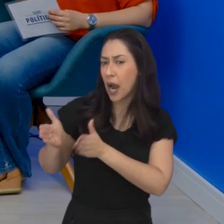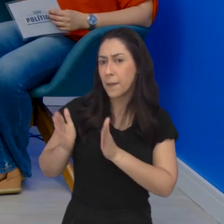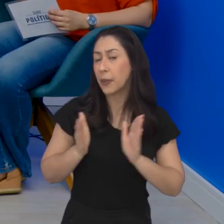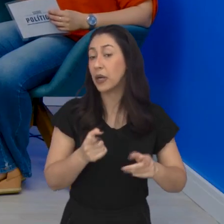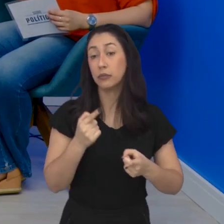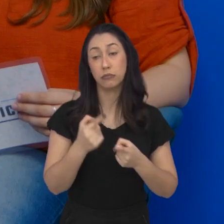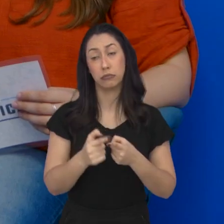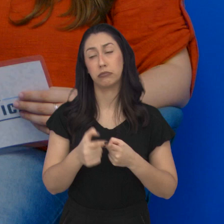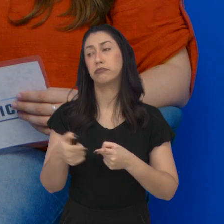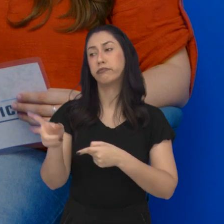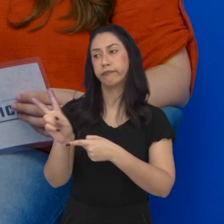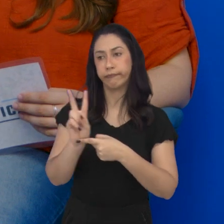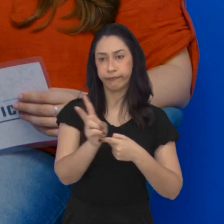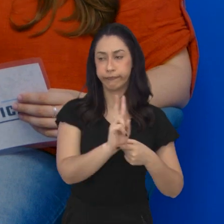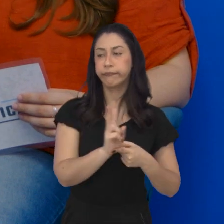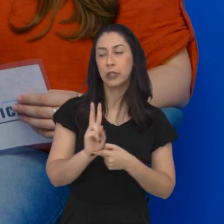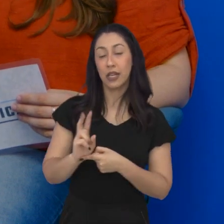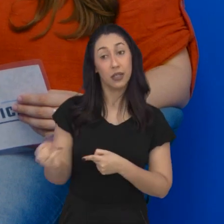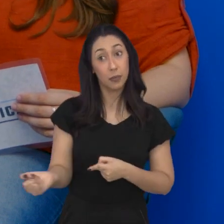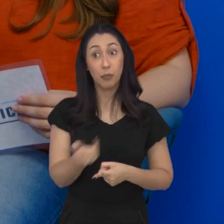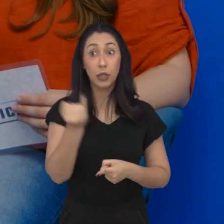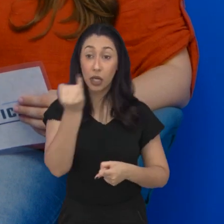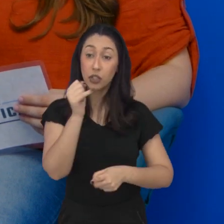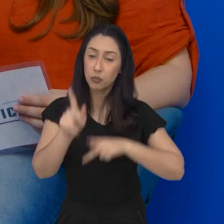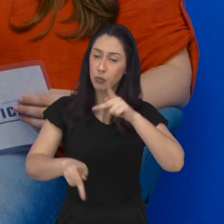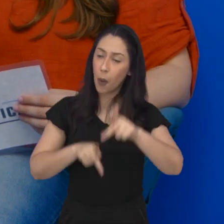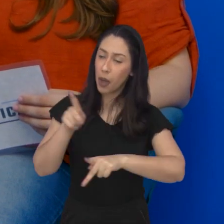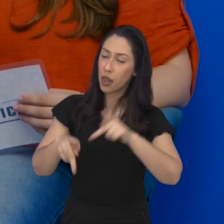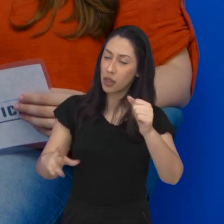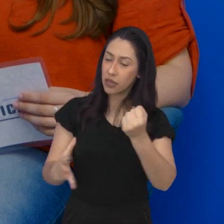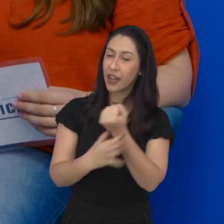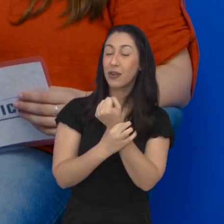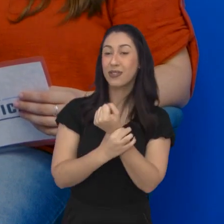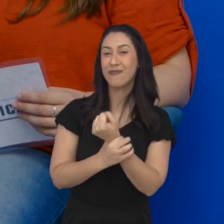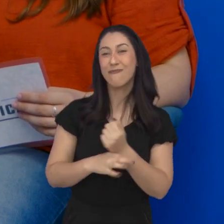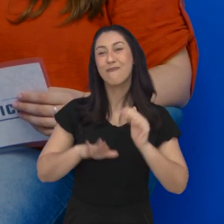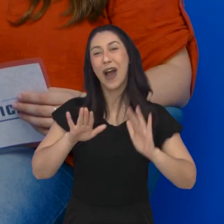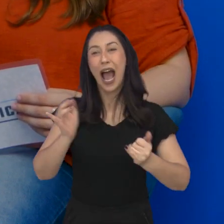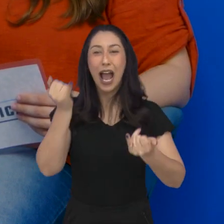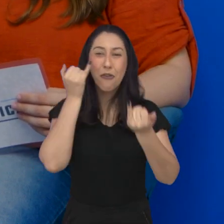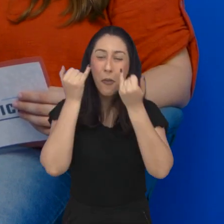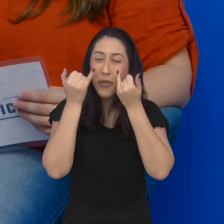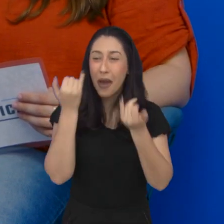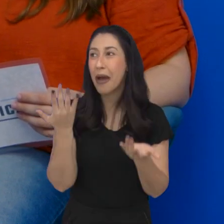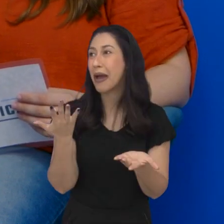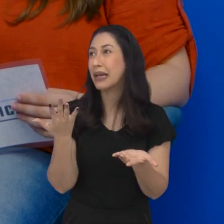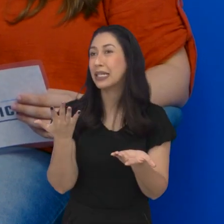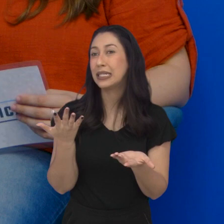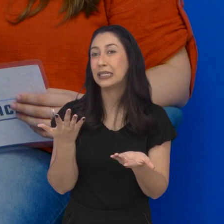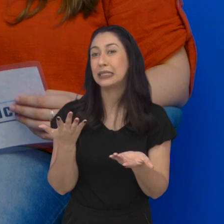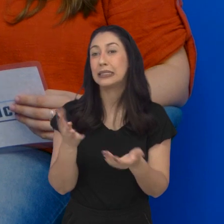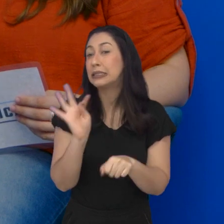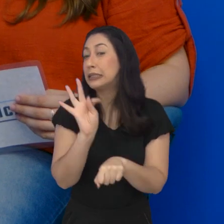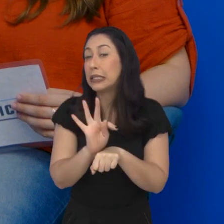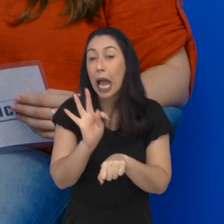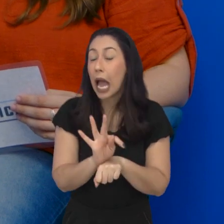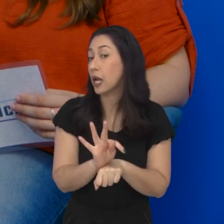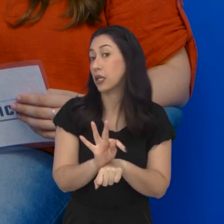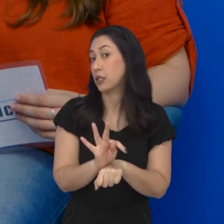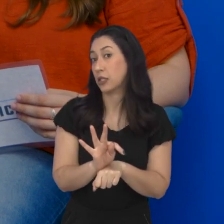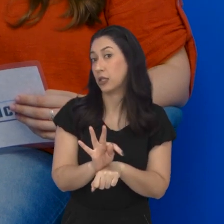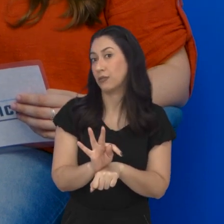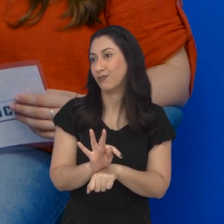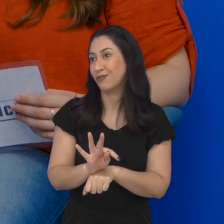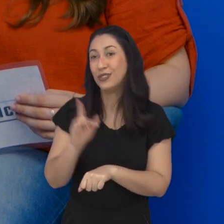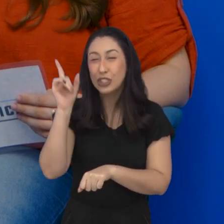o monitoramento é super importante até para a segurança da população mesmo, né? Só que são informações muito técnicas que vocês são especialistas,